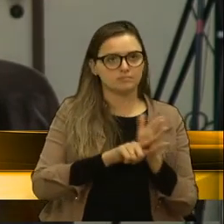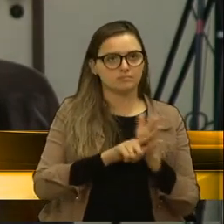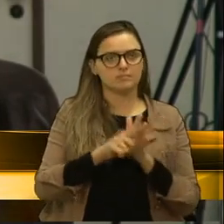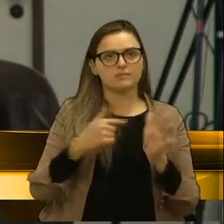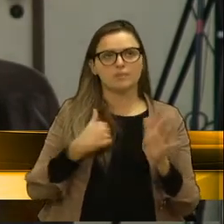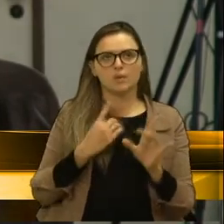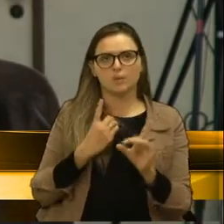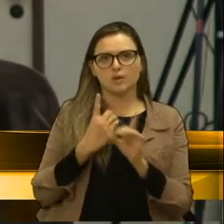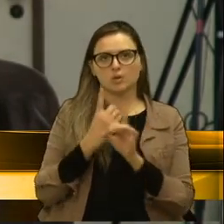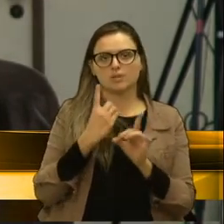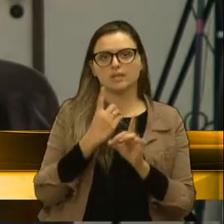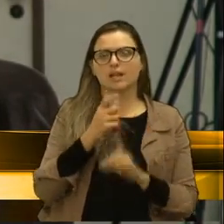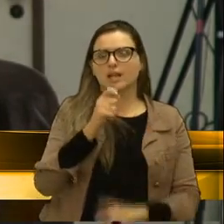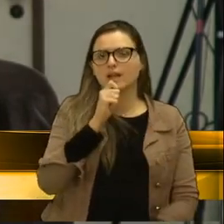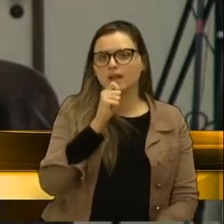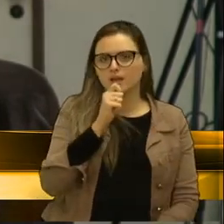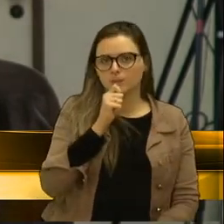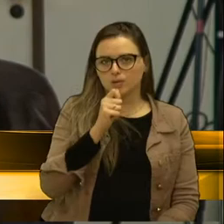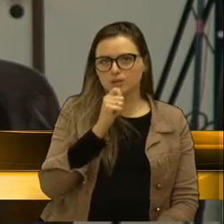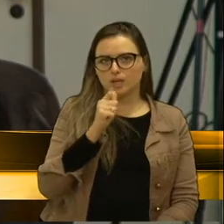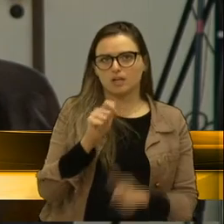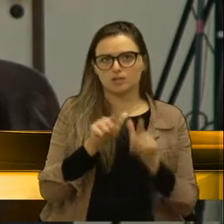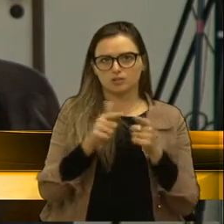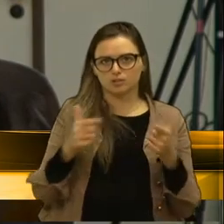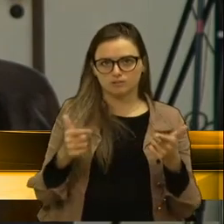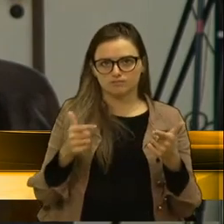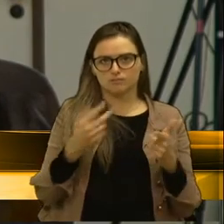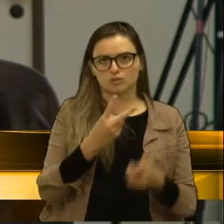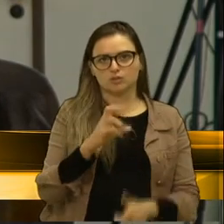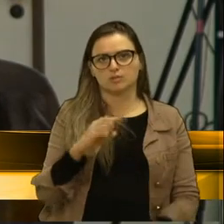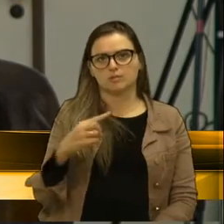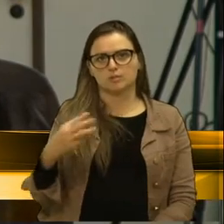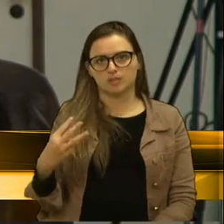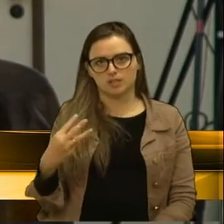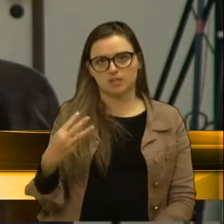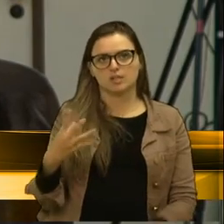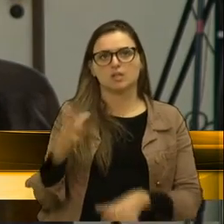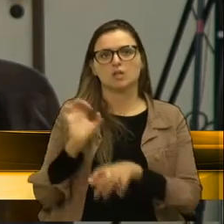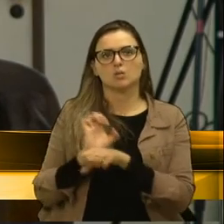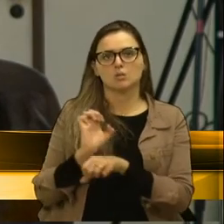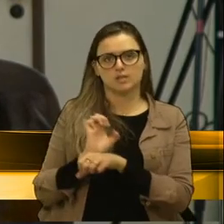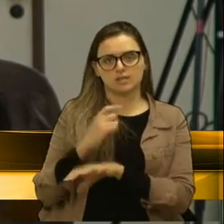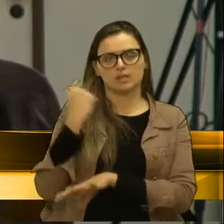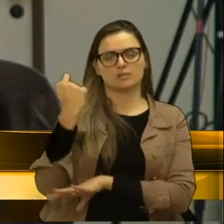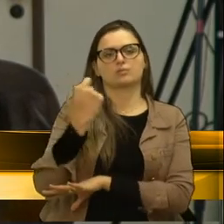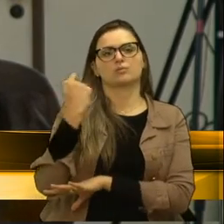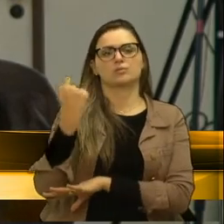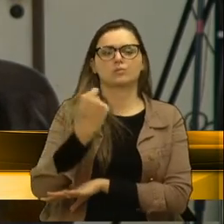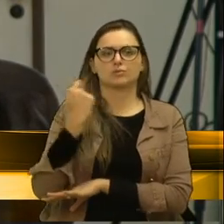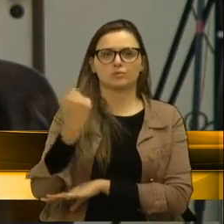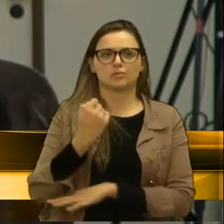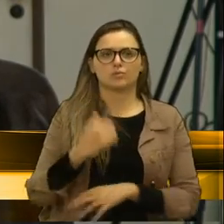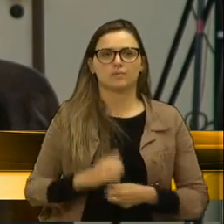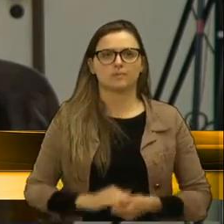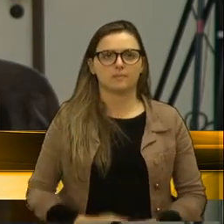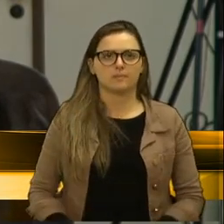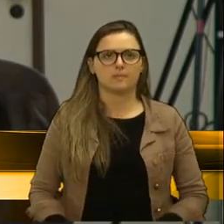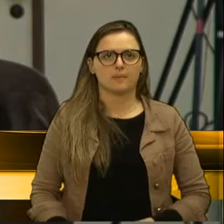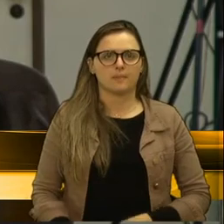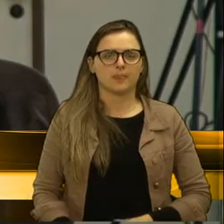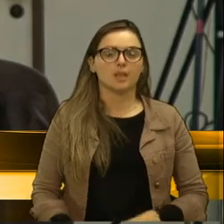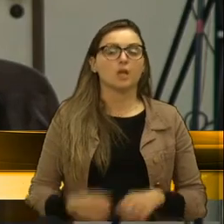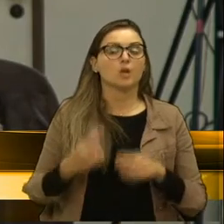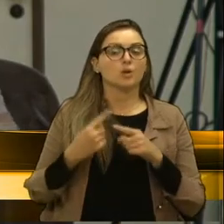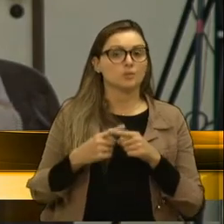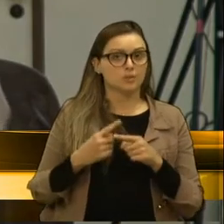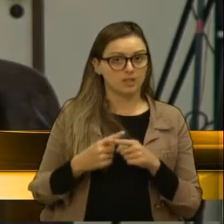encontrei uma reportagem de 2013, do estado do Rio Grande do Sul, né? Porque